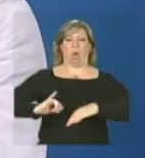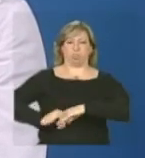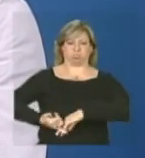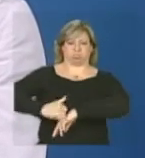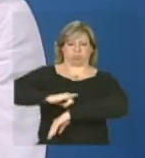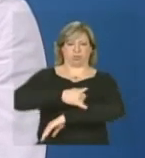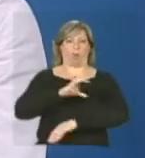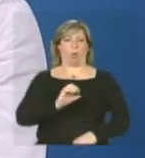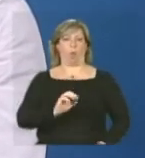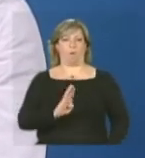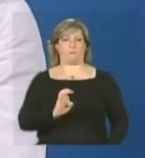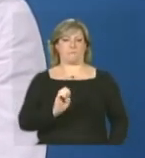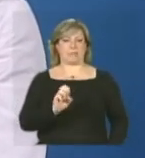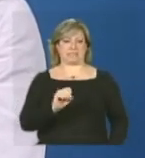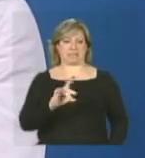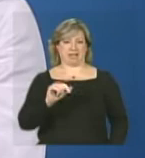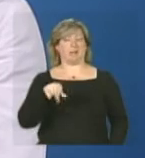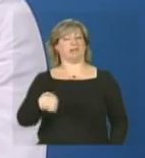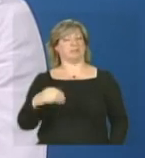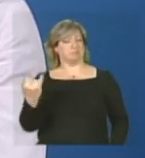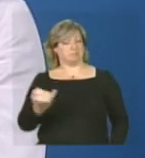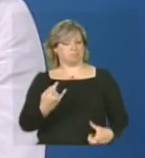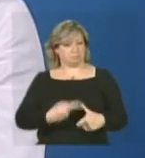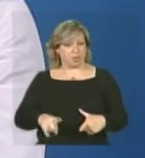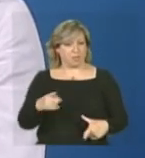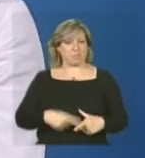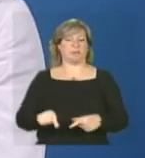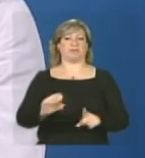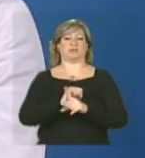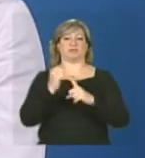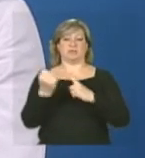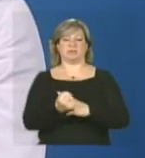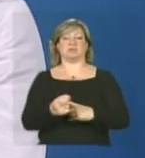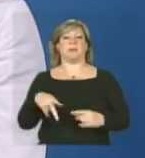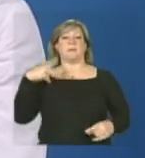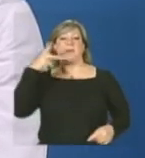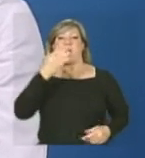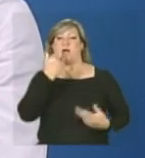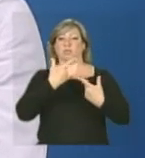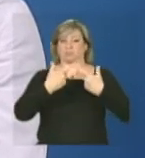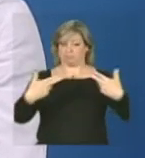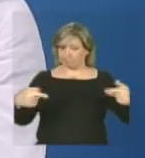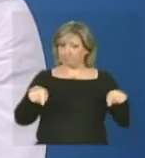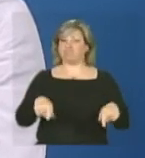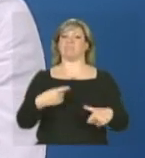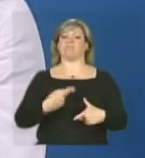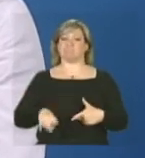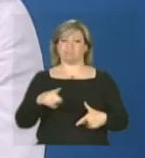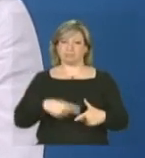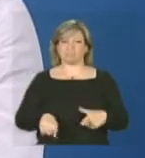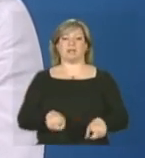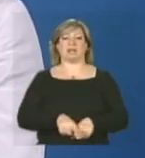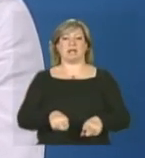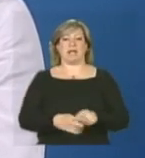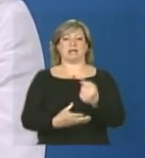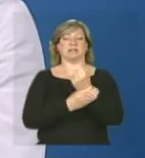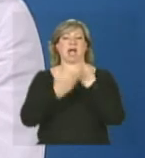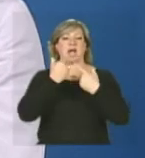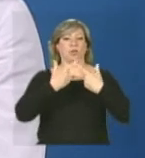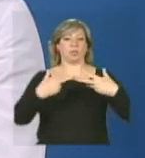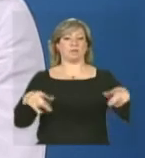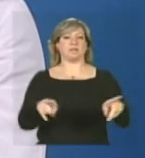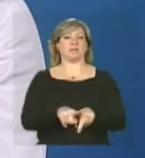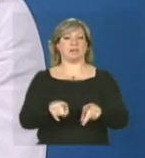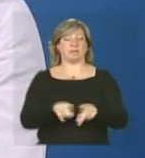um problema social, é um problema de política de alimentação, um problema de política de segurança alimentar e